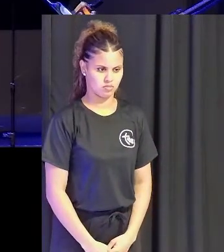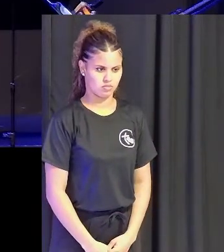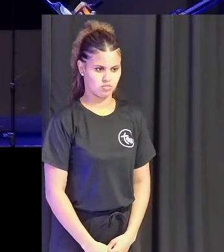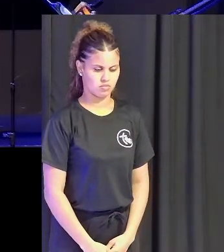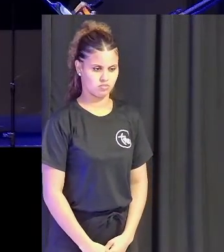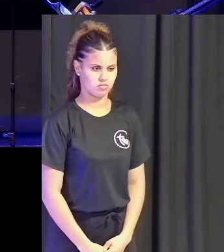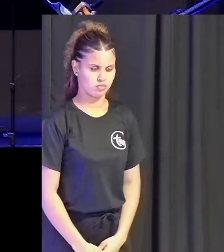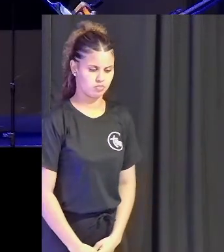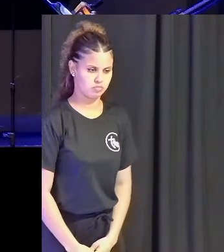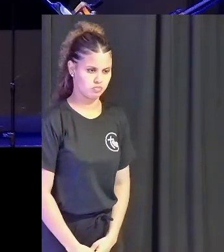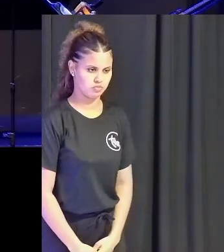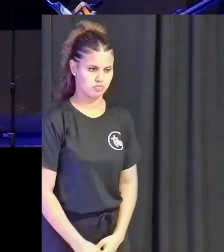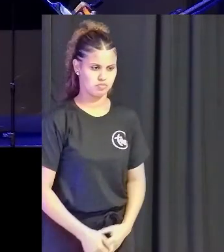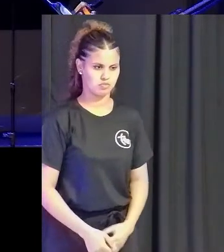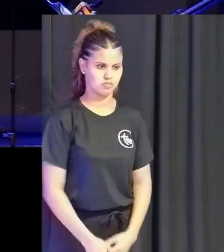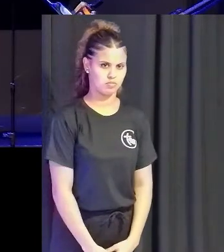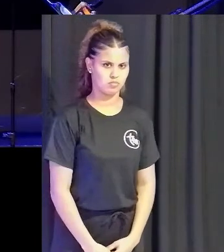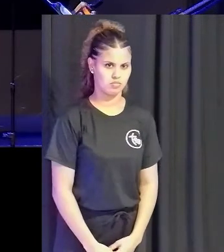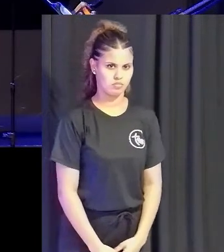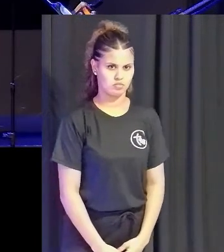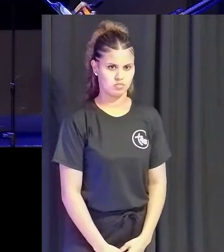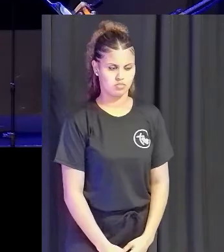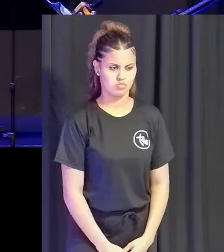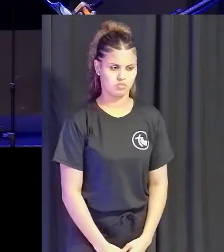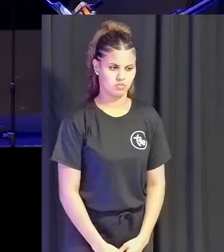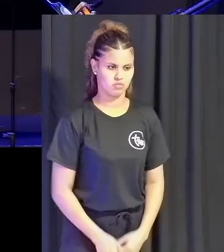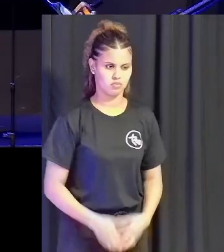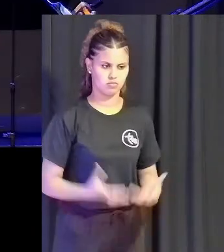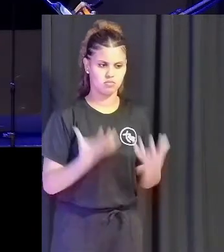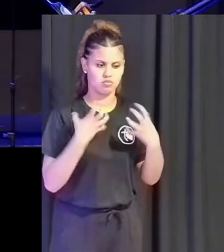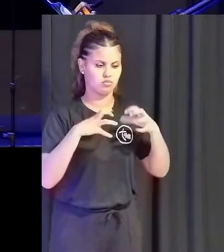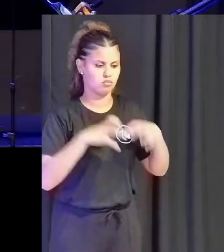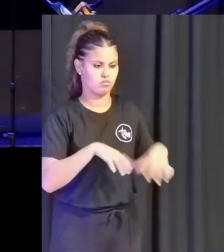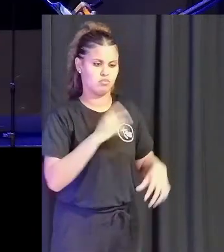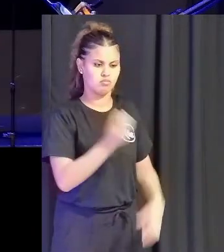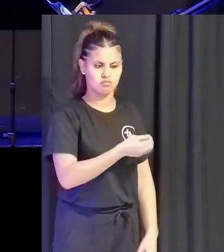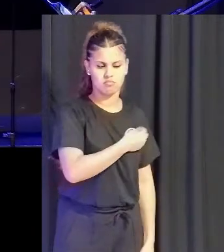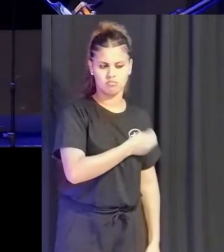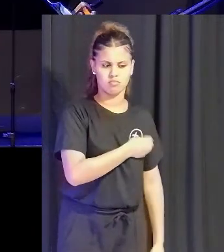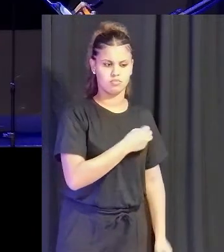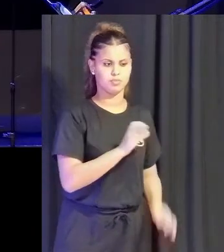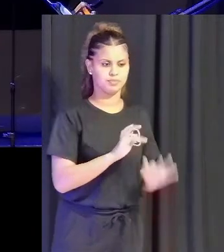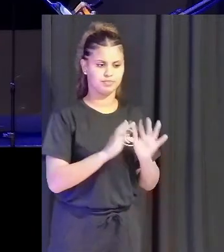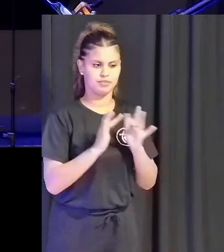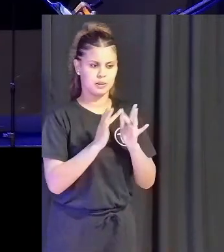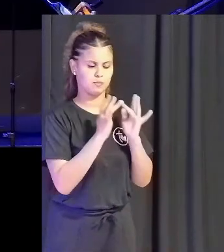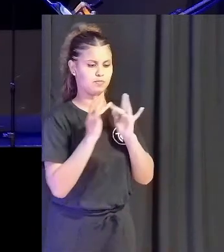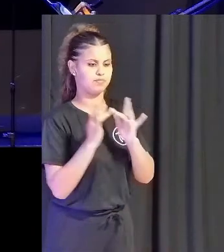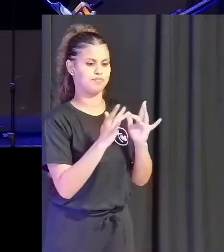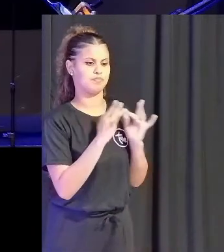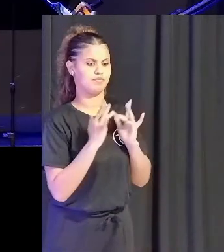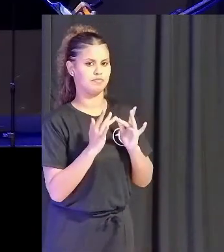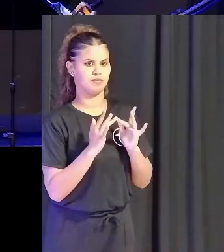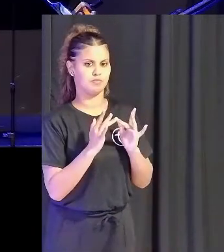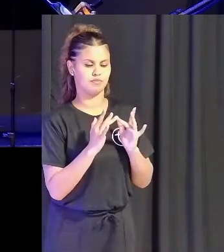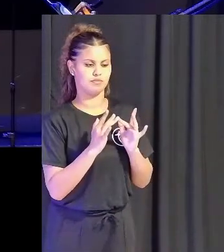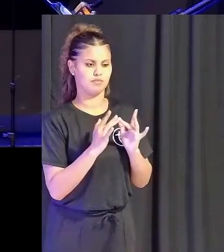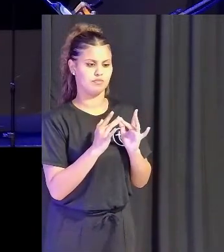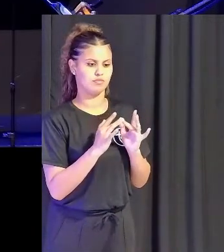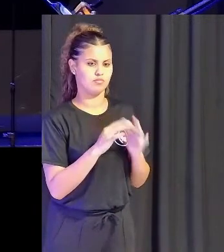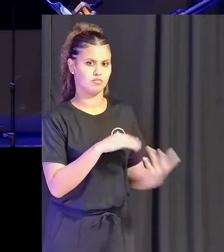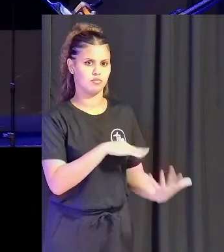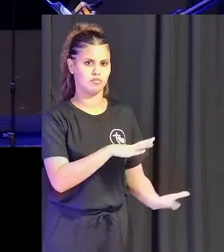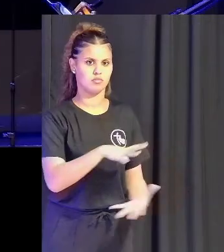espiritualmente. Continue buscando ao nosso Senhor Jesus Cristo, crescendo cada dia com o nosso relacionamento com Ele. Nunca